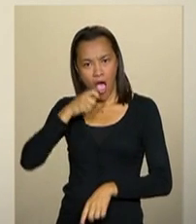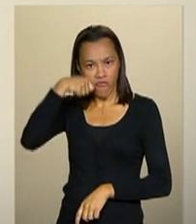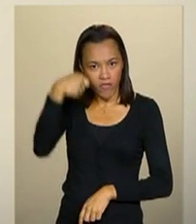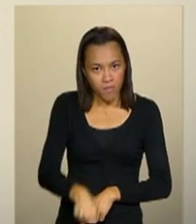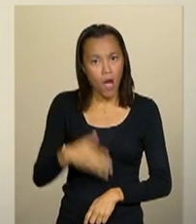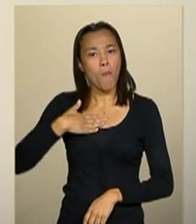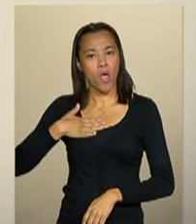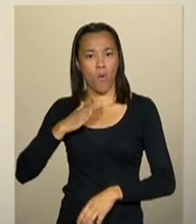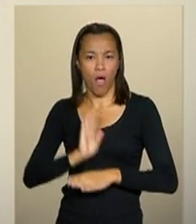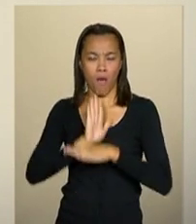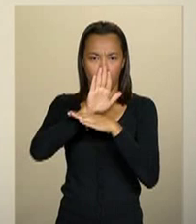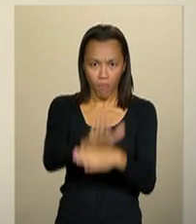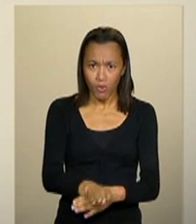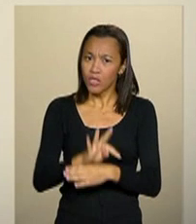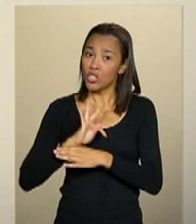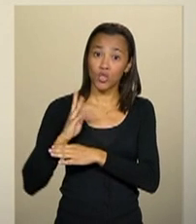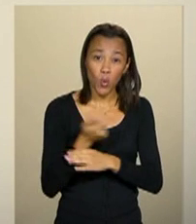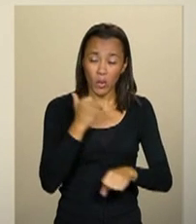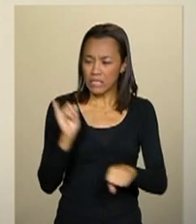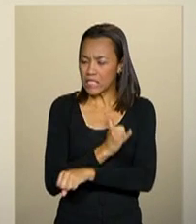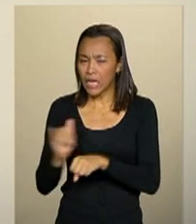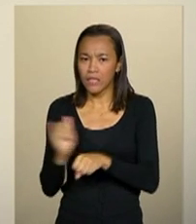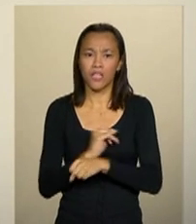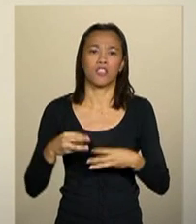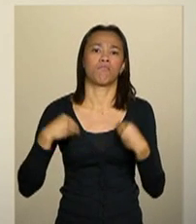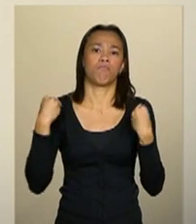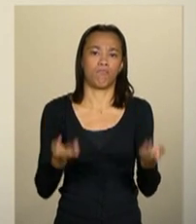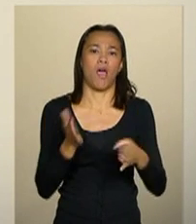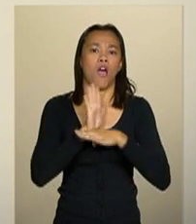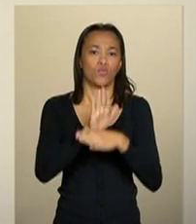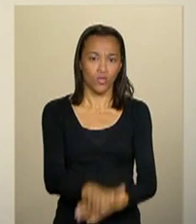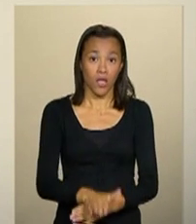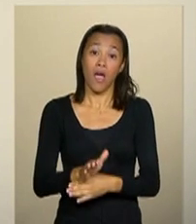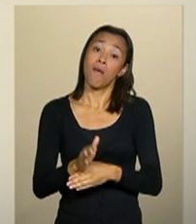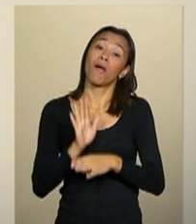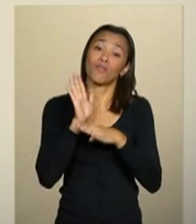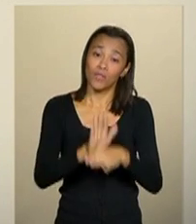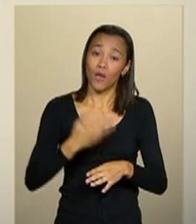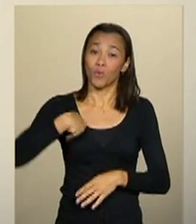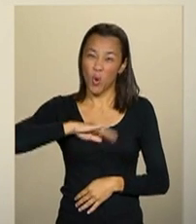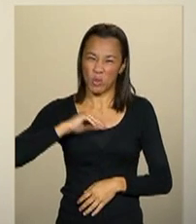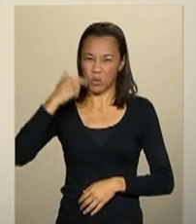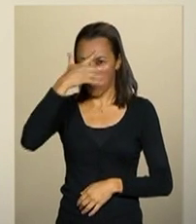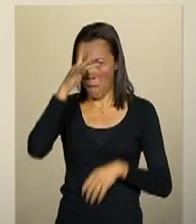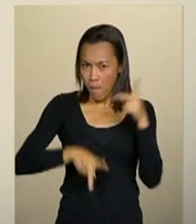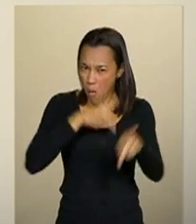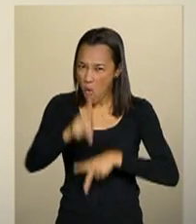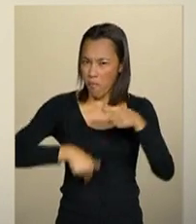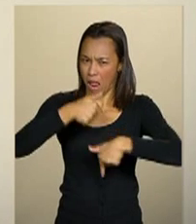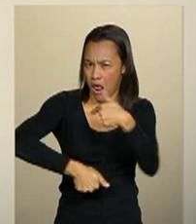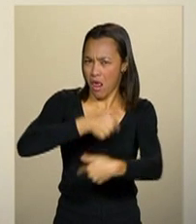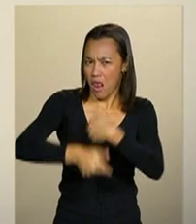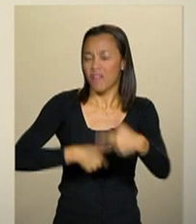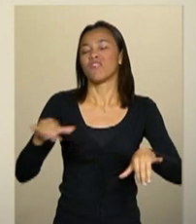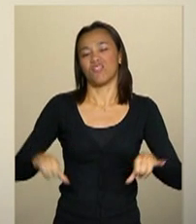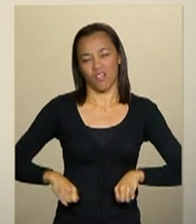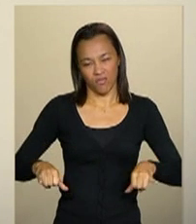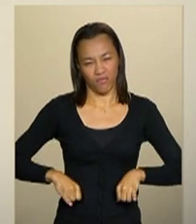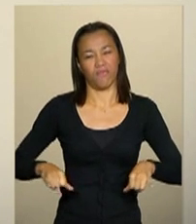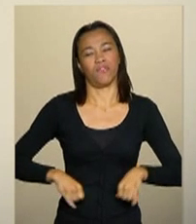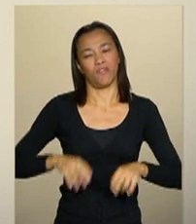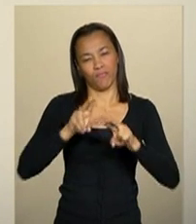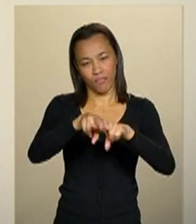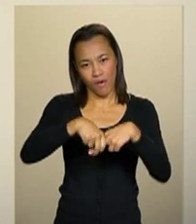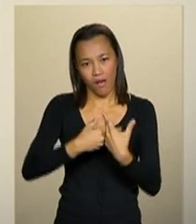decisão de tomar todas as medidas necessárias para amparar o nosso povo guerreiro e batalhador está sofrendo